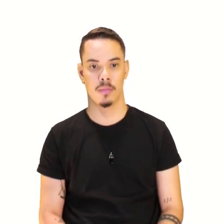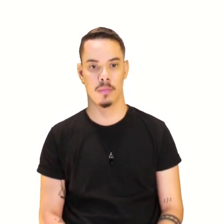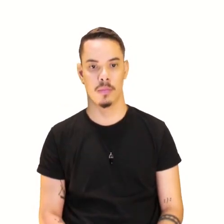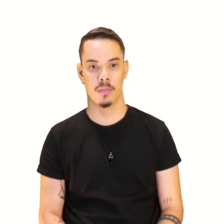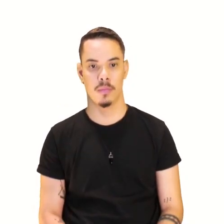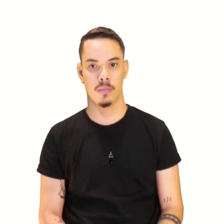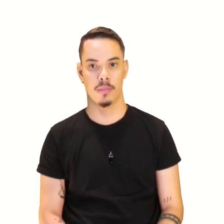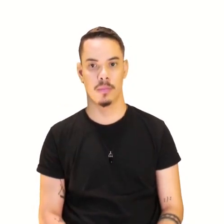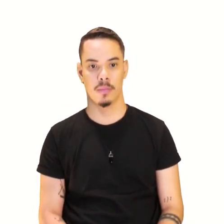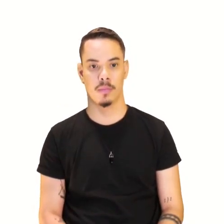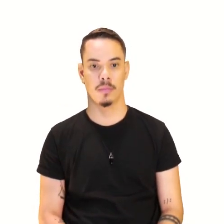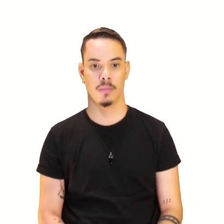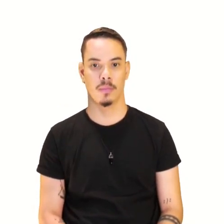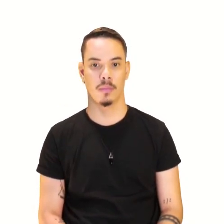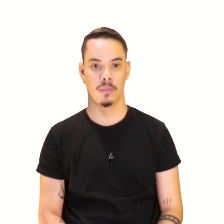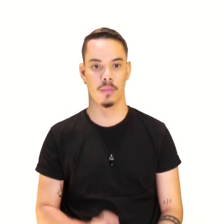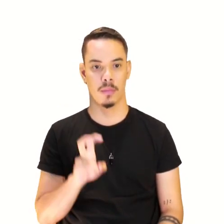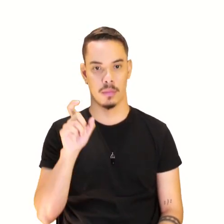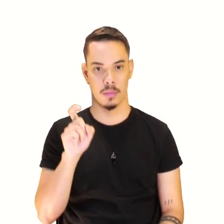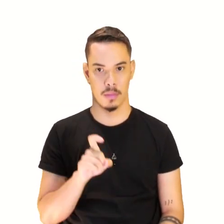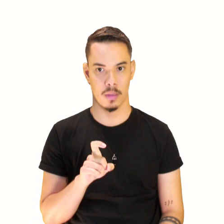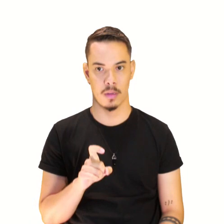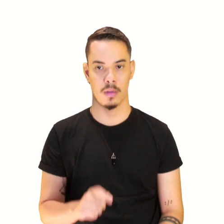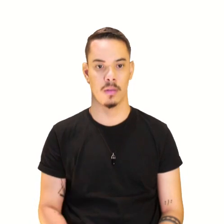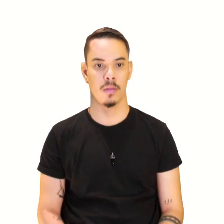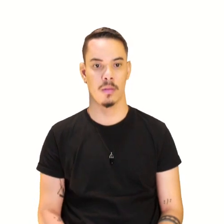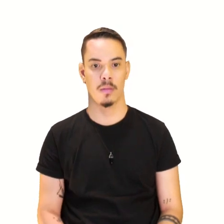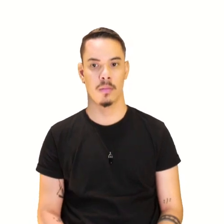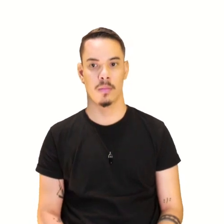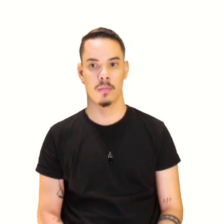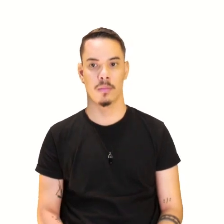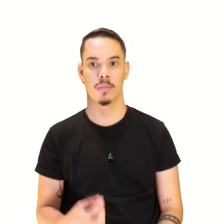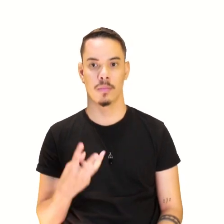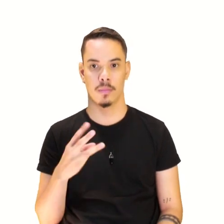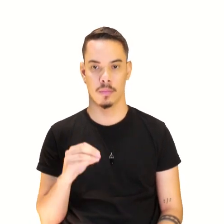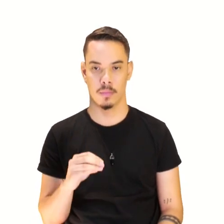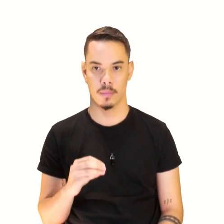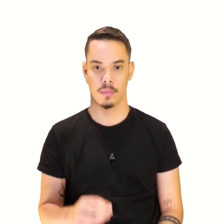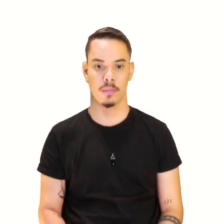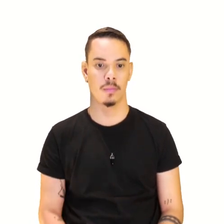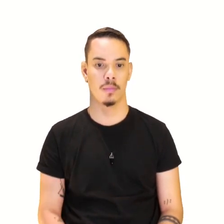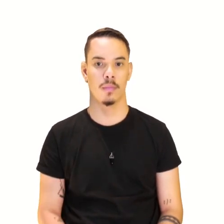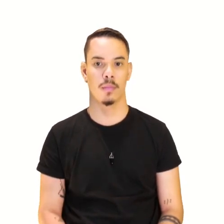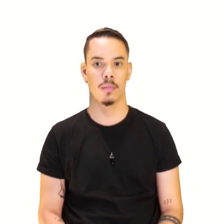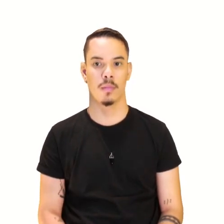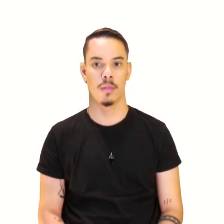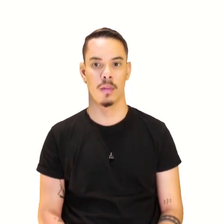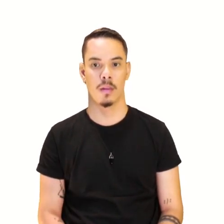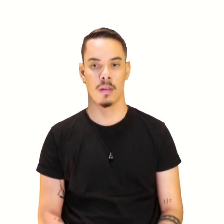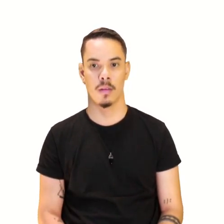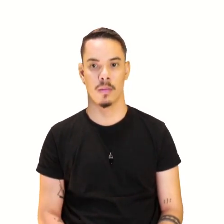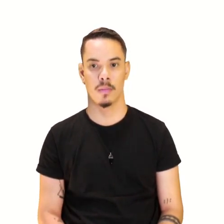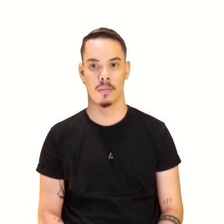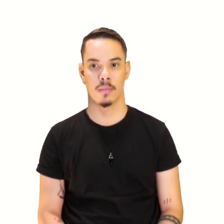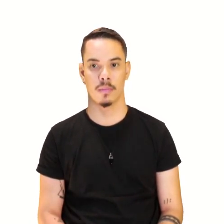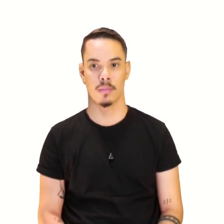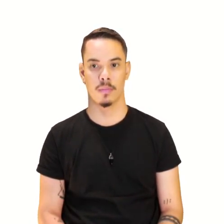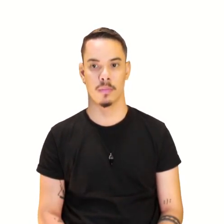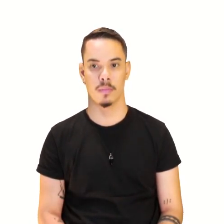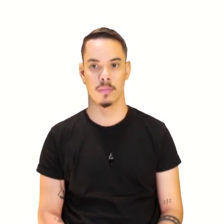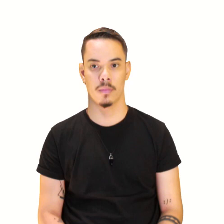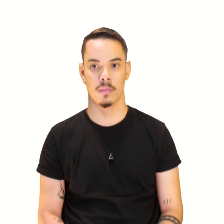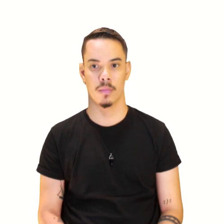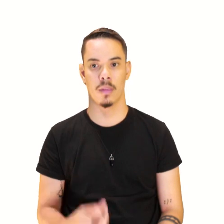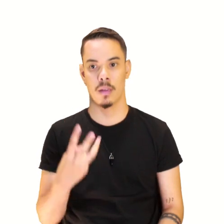cruzado né cinco vezes x vai ser igual a 30 que é dois e meio vezes 12 tá multiplicando passa